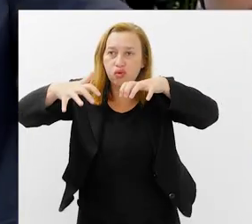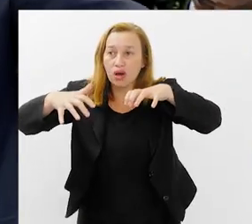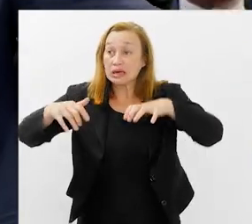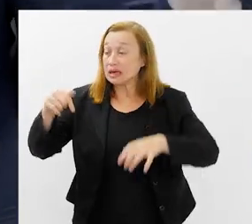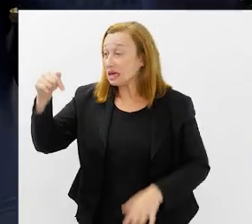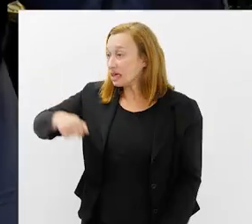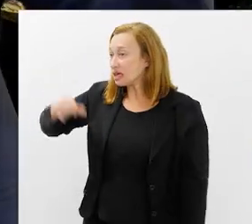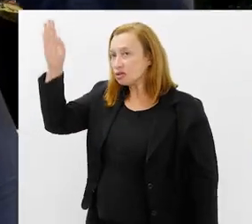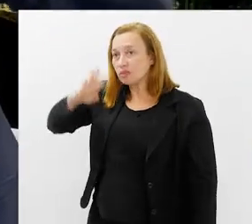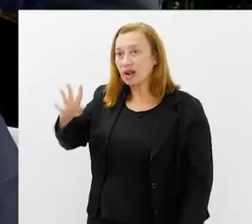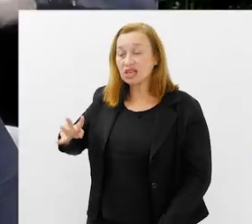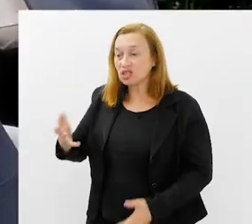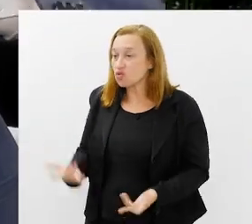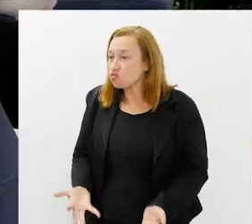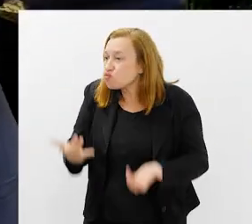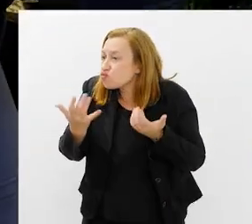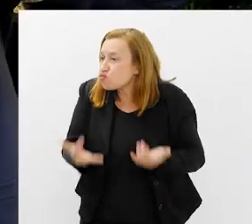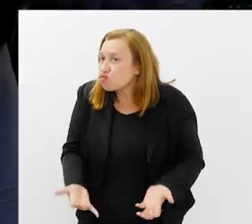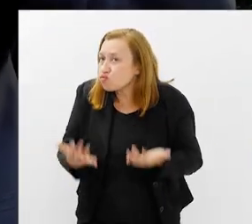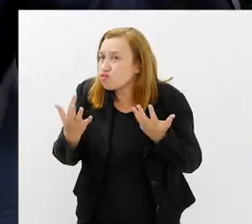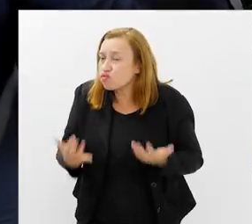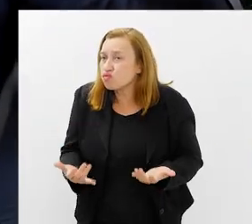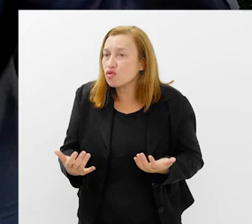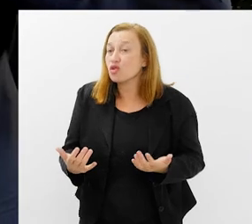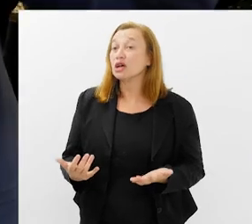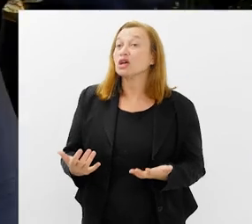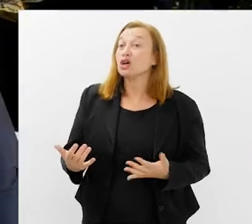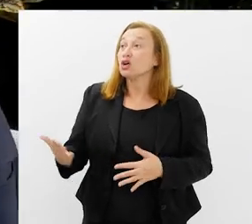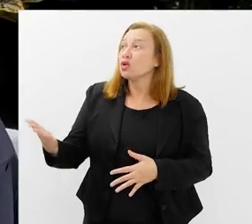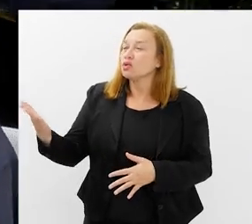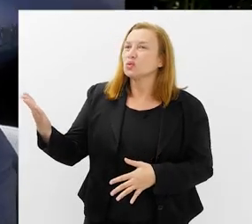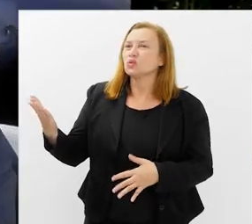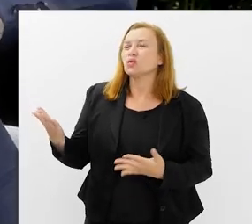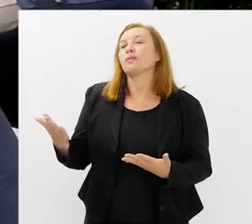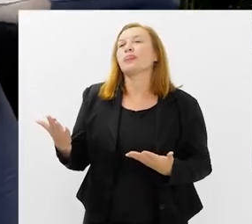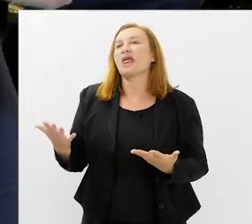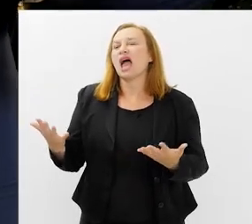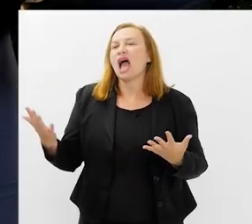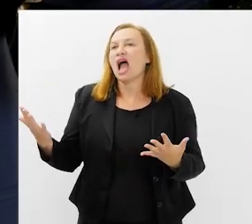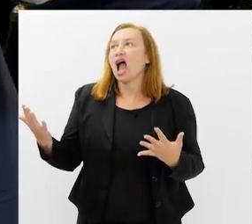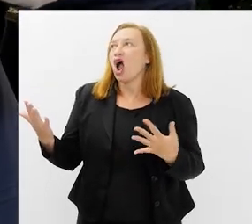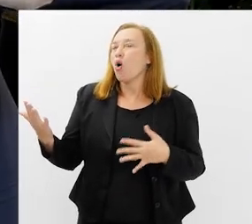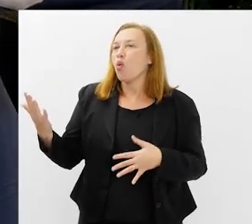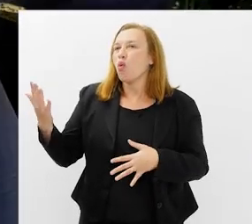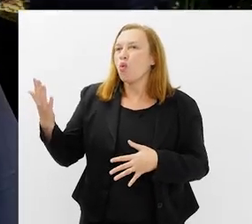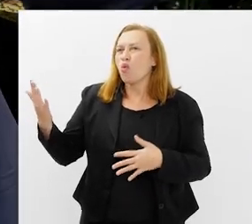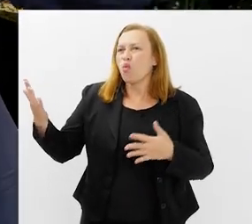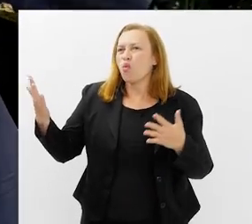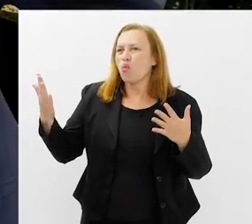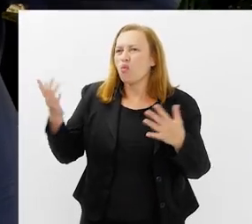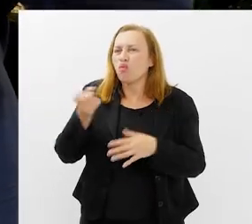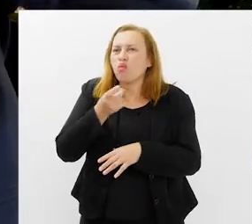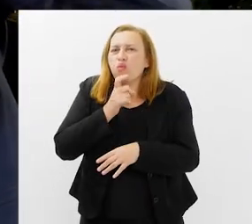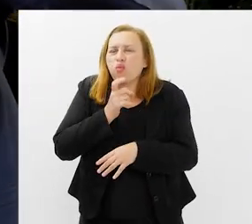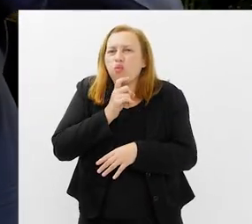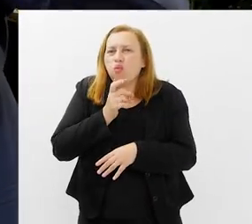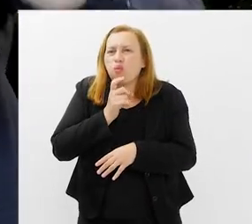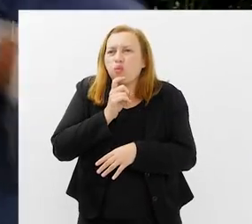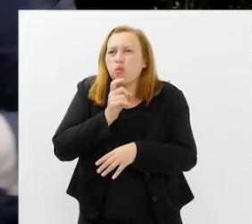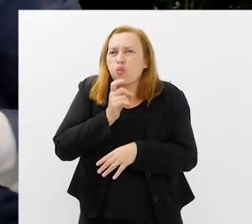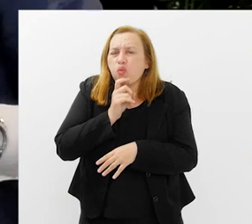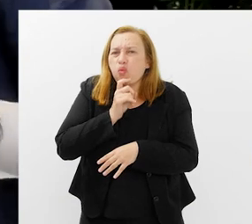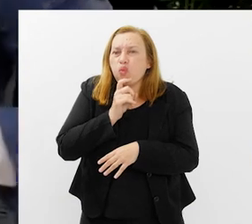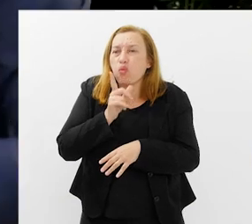está queimando, quando no inverno o sol é de 40 graus e a chuva não aparece, ou o tempo e o